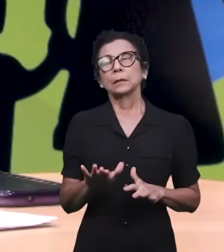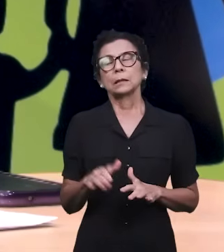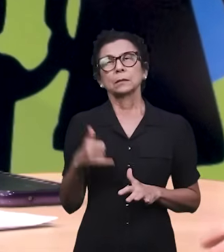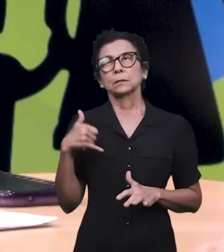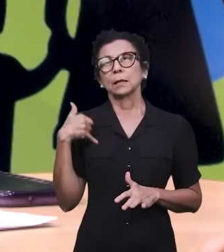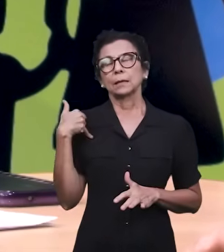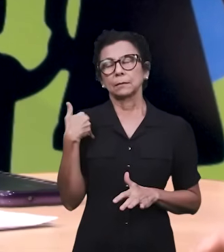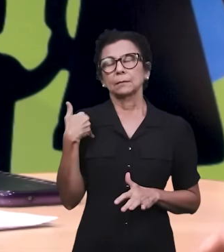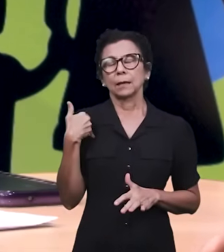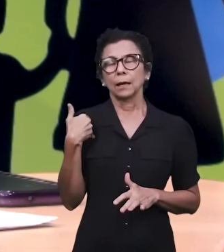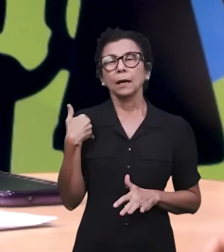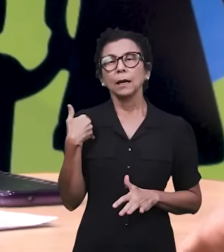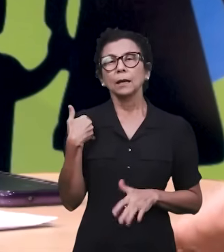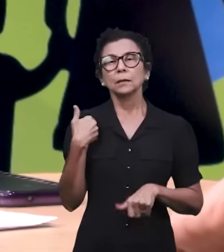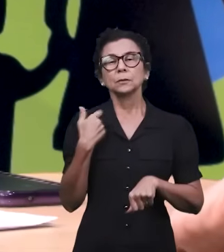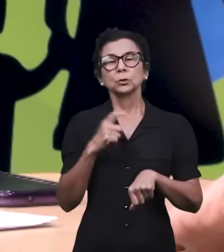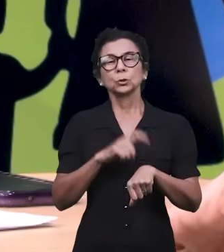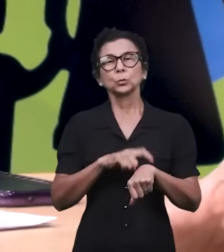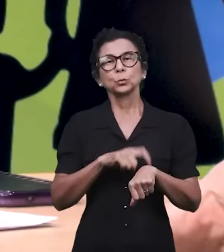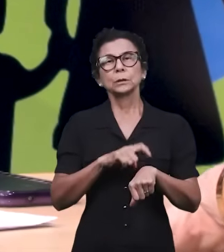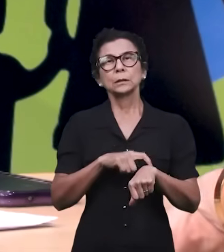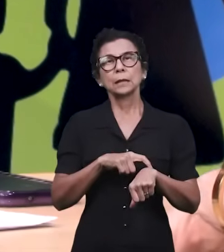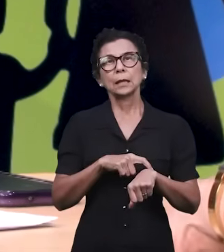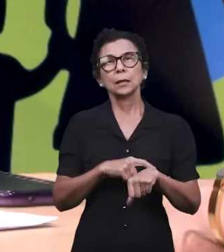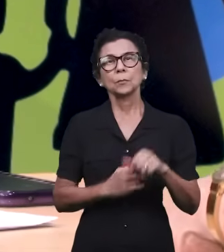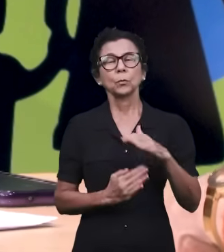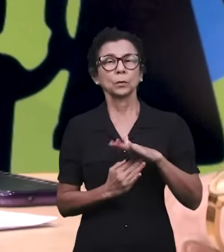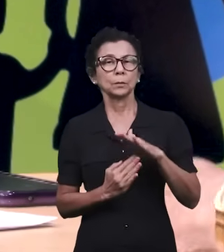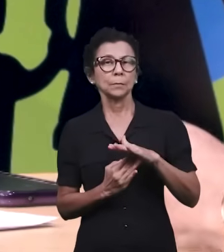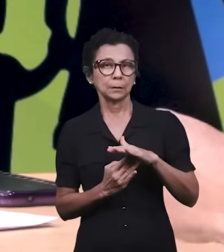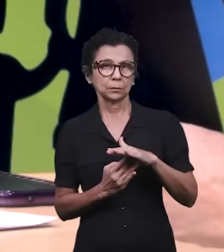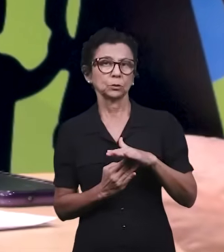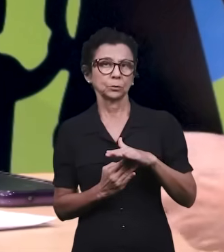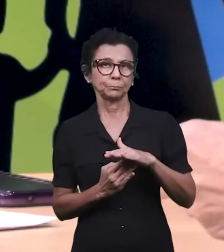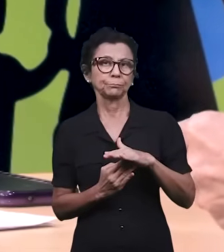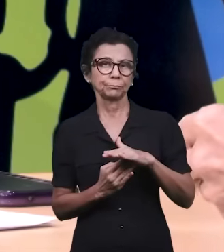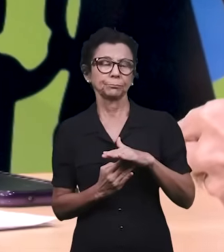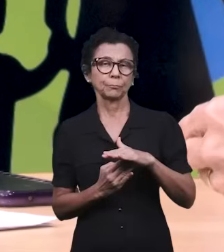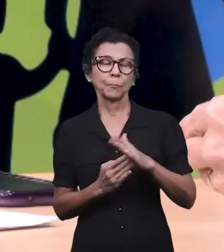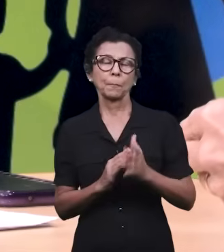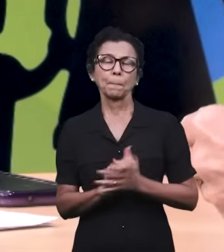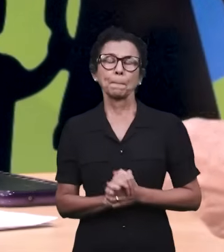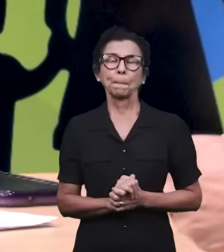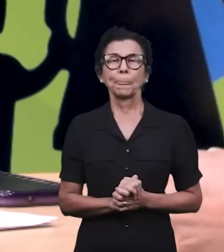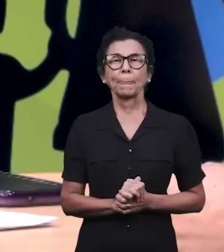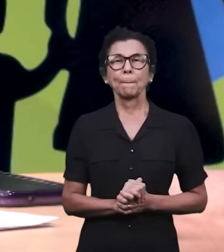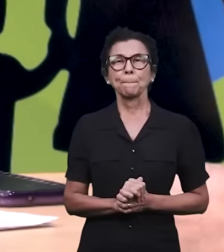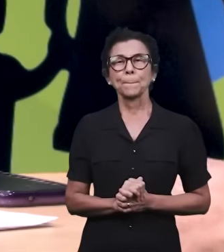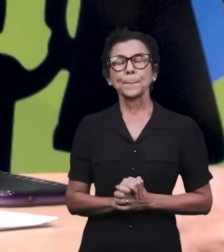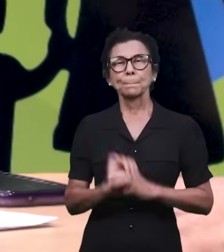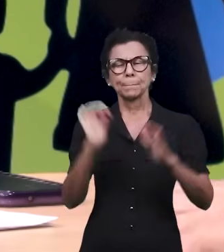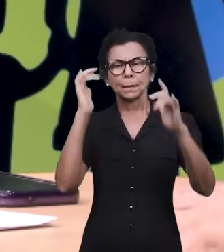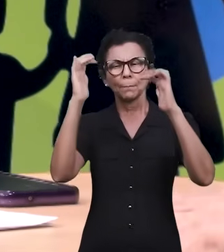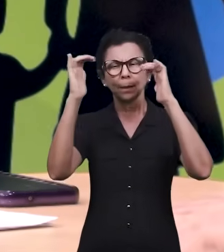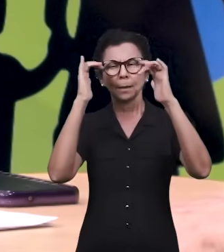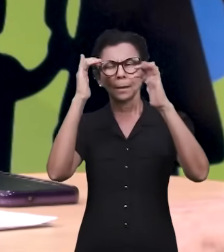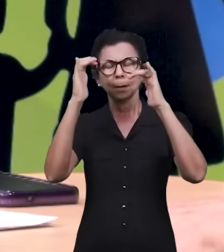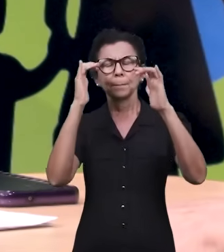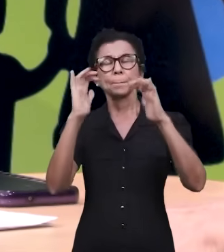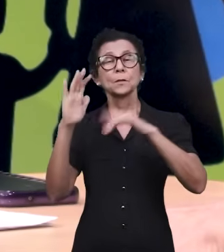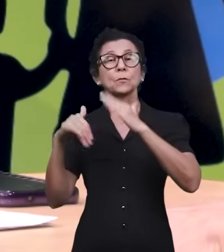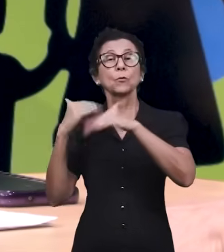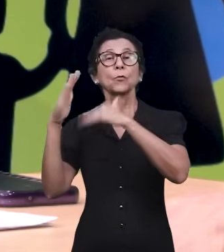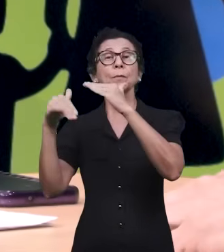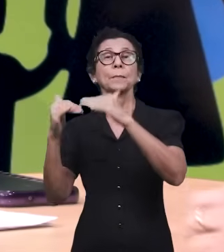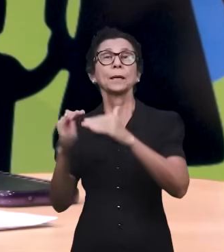da idade, há um limite de processamento. Depois que passou desse processamento, o que acontece?